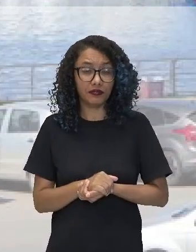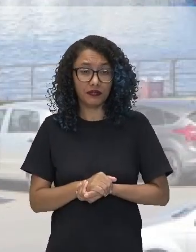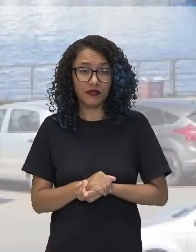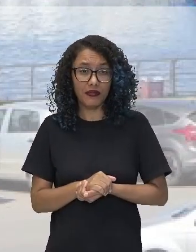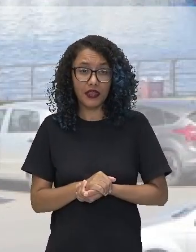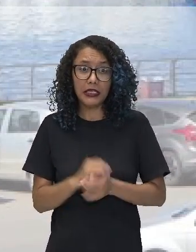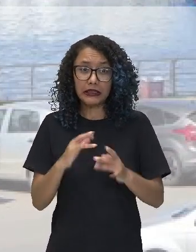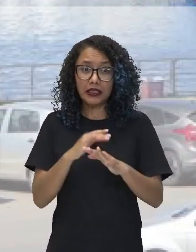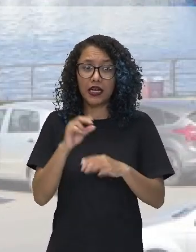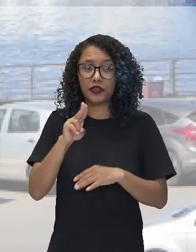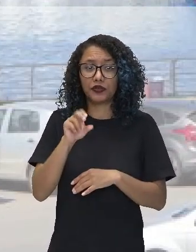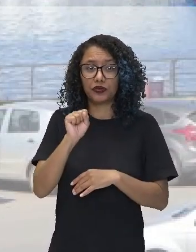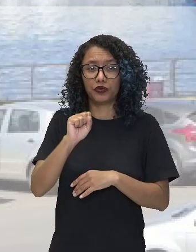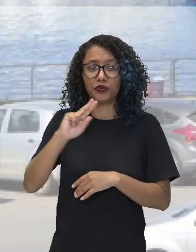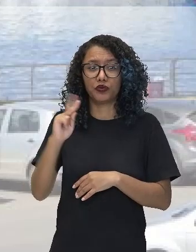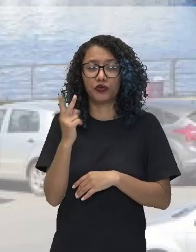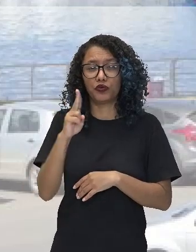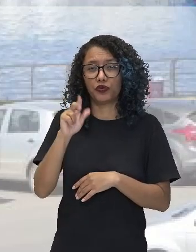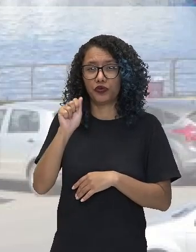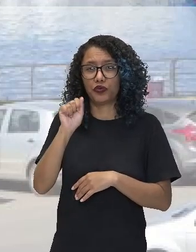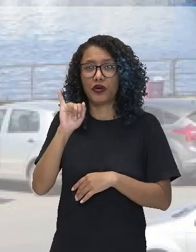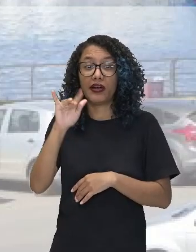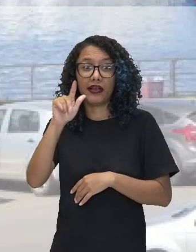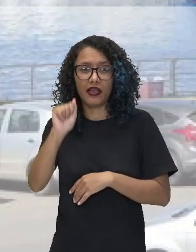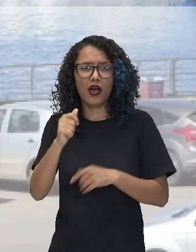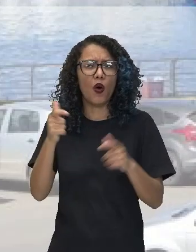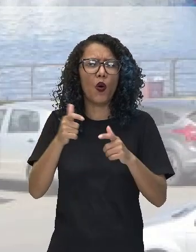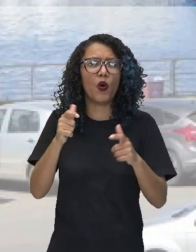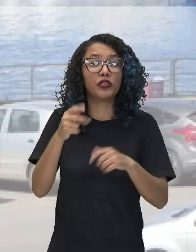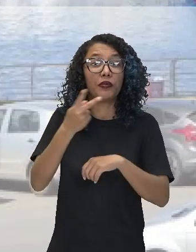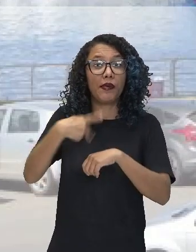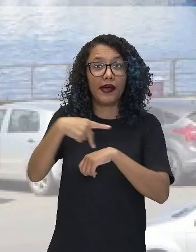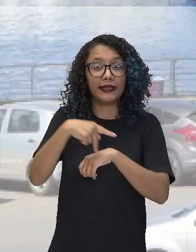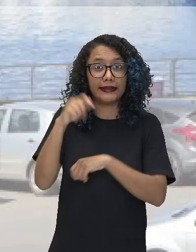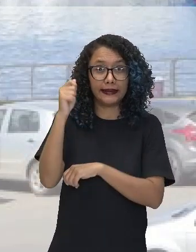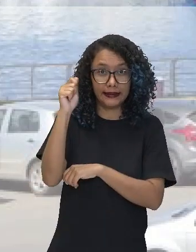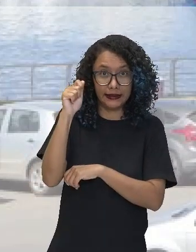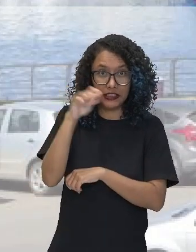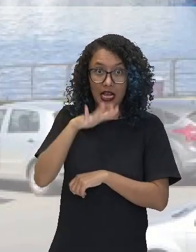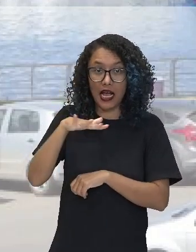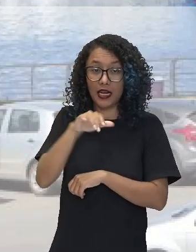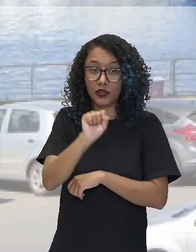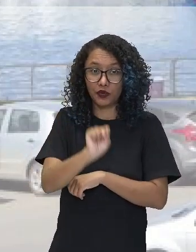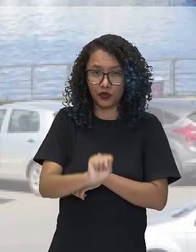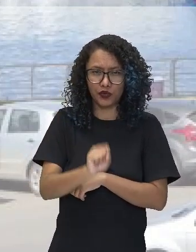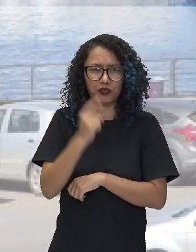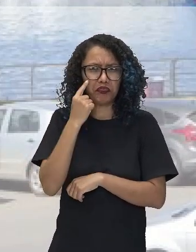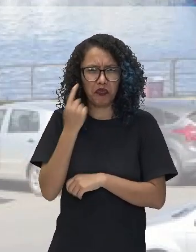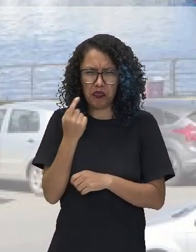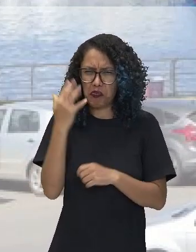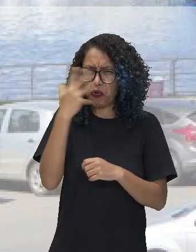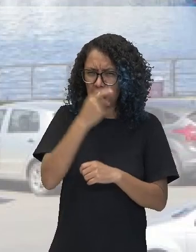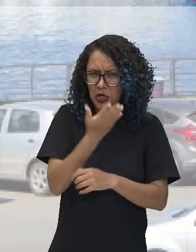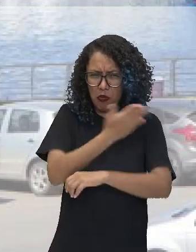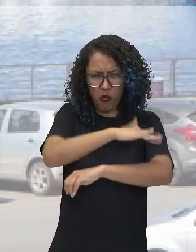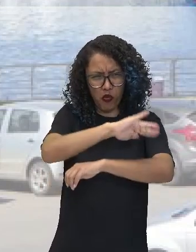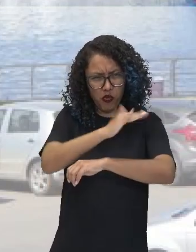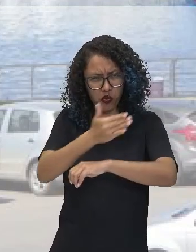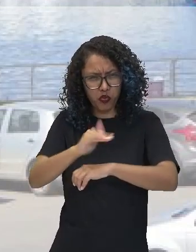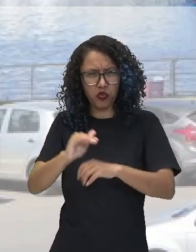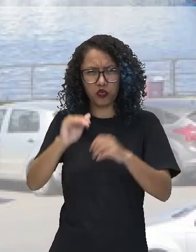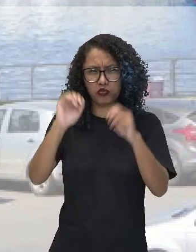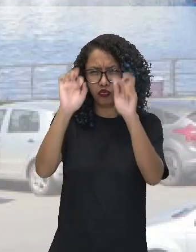de Argentina. Mira qué paisaje maravilloso, ¿no? Con las montañas, nieve y todo